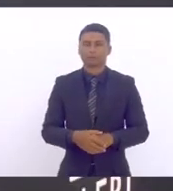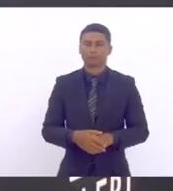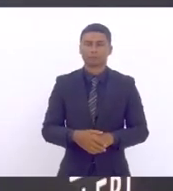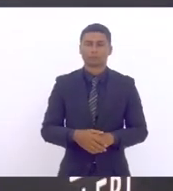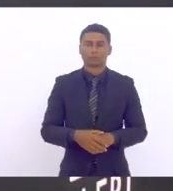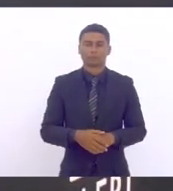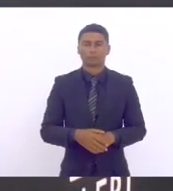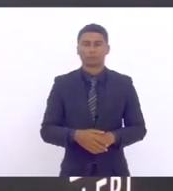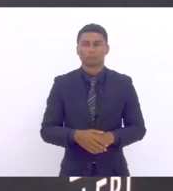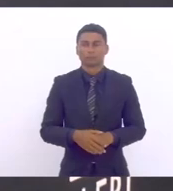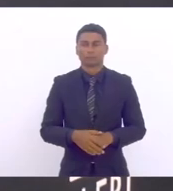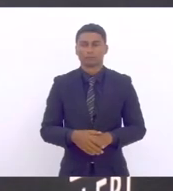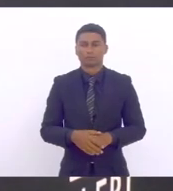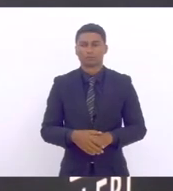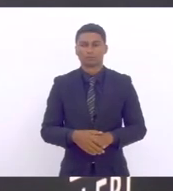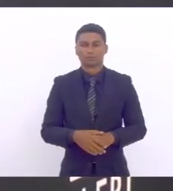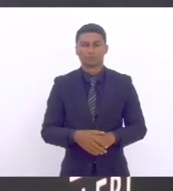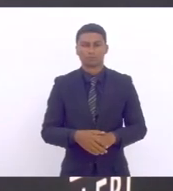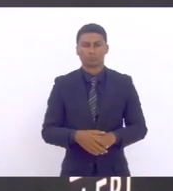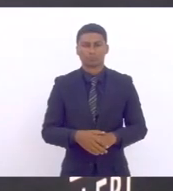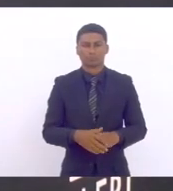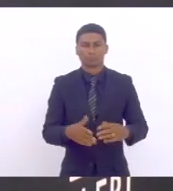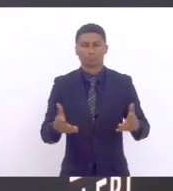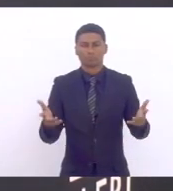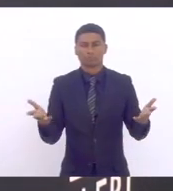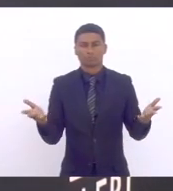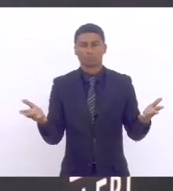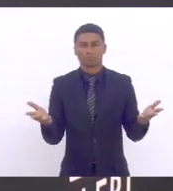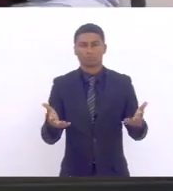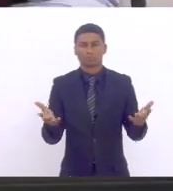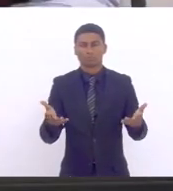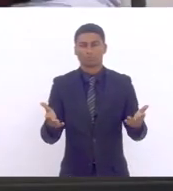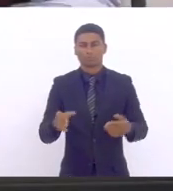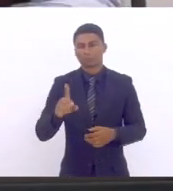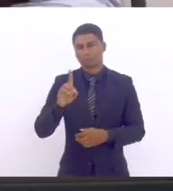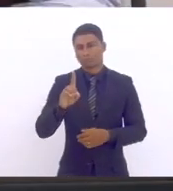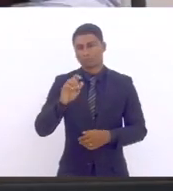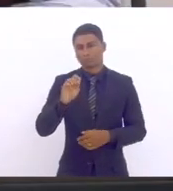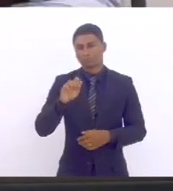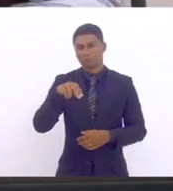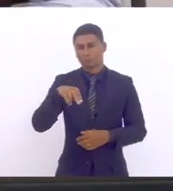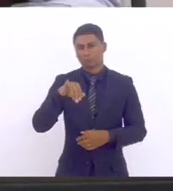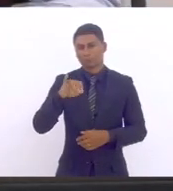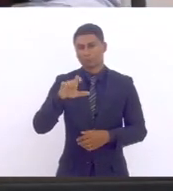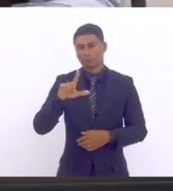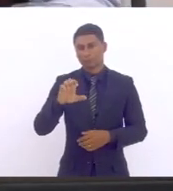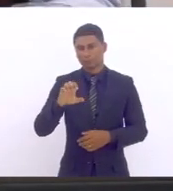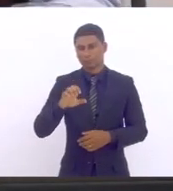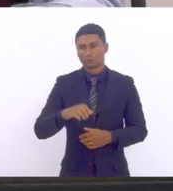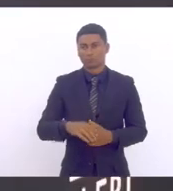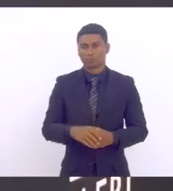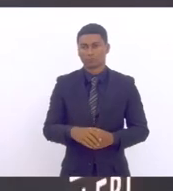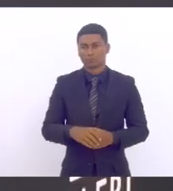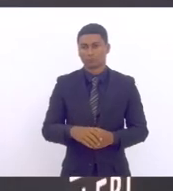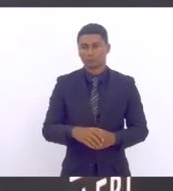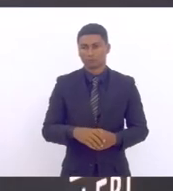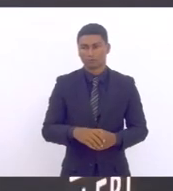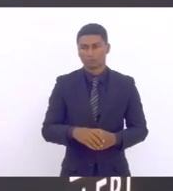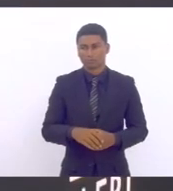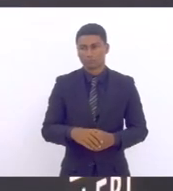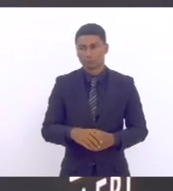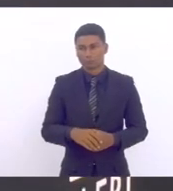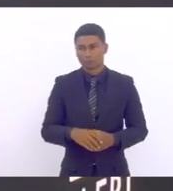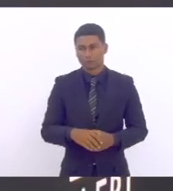Obrigado. Bom, passo para agora Daniele Nunes. Presidente, só um momentinho. Eu vou